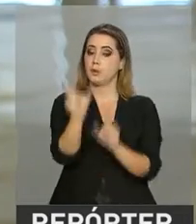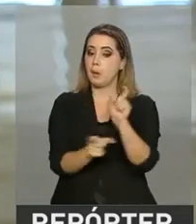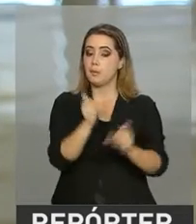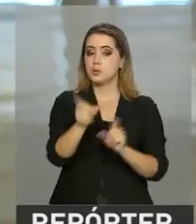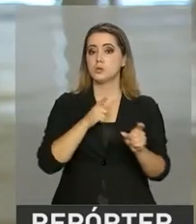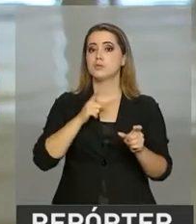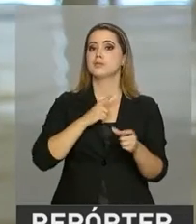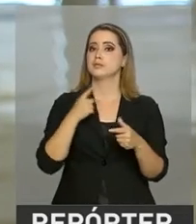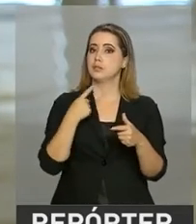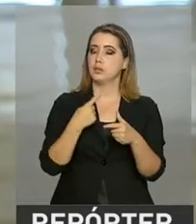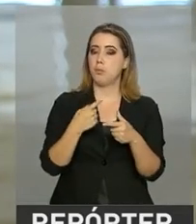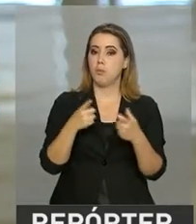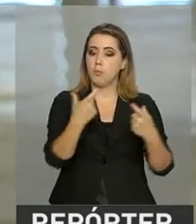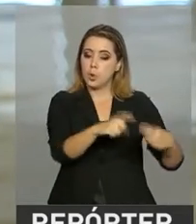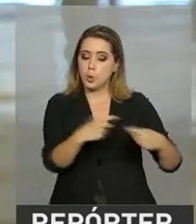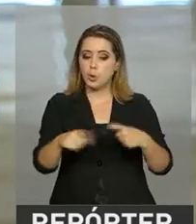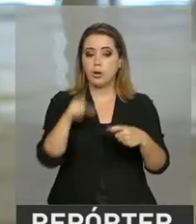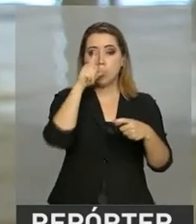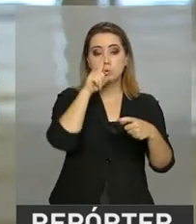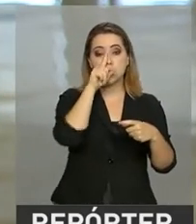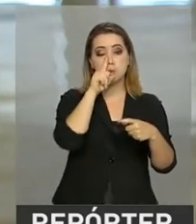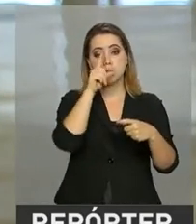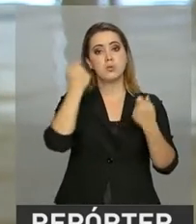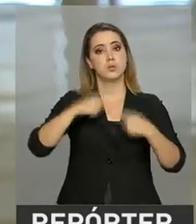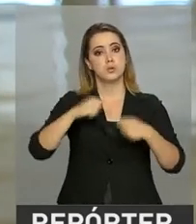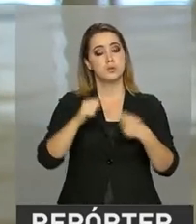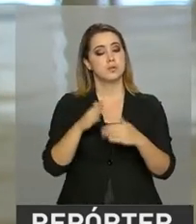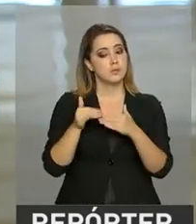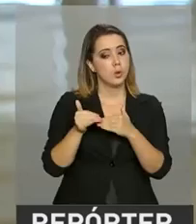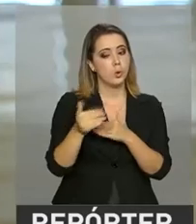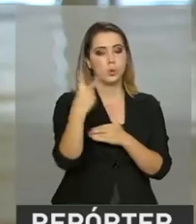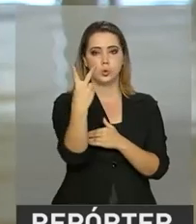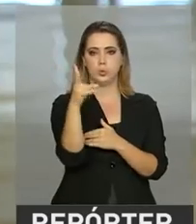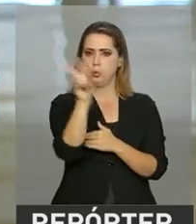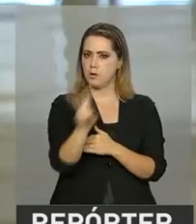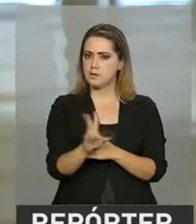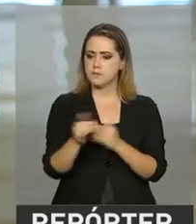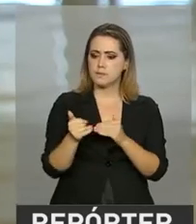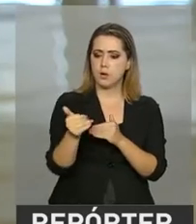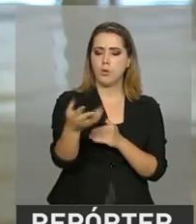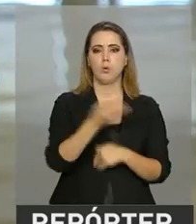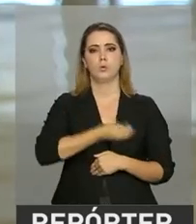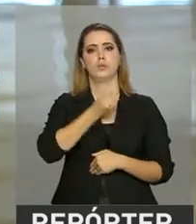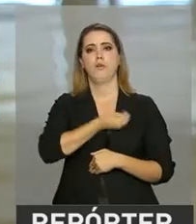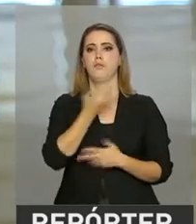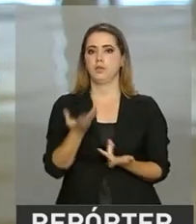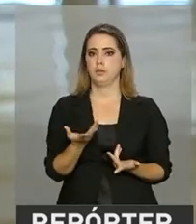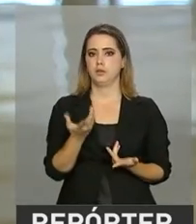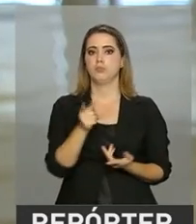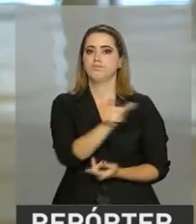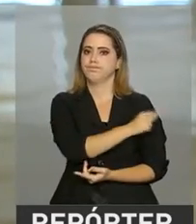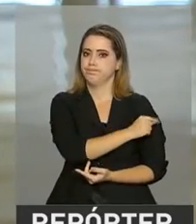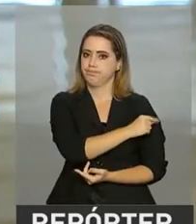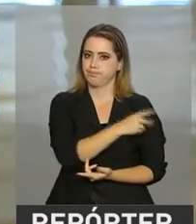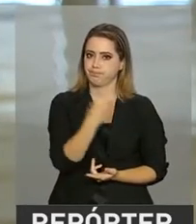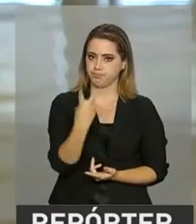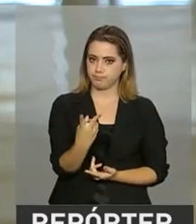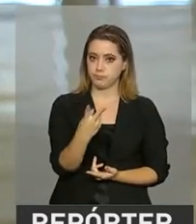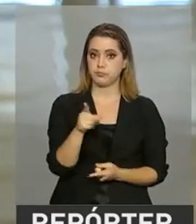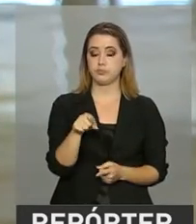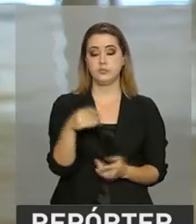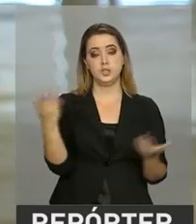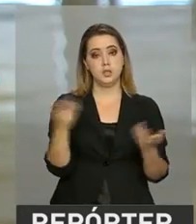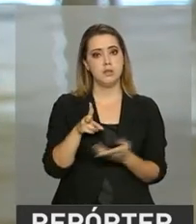contágio da doença devem tomar a vacina duas vezes ao longo da vida segundo o ministério da saúde regularmente 19